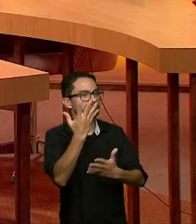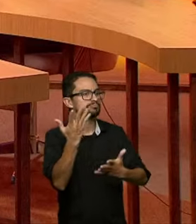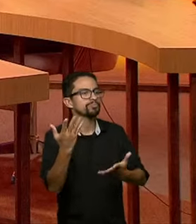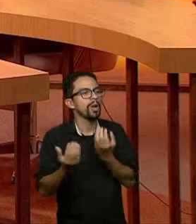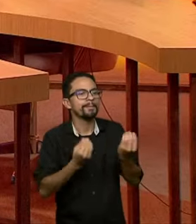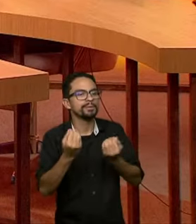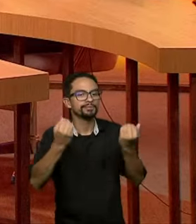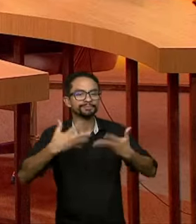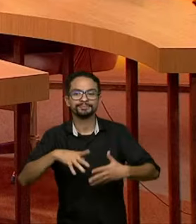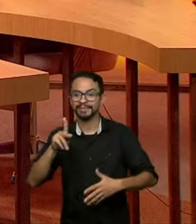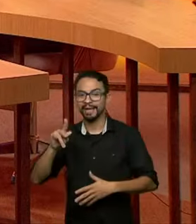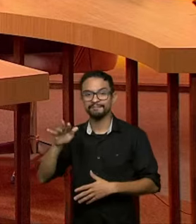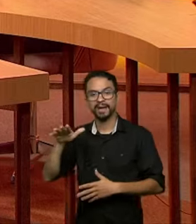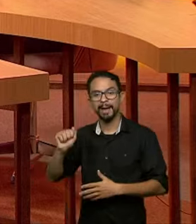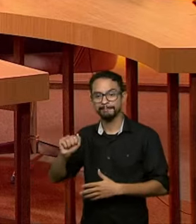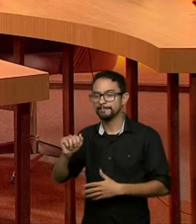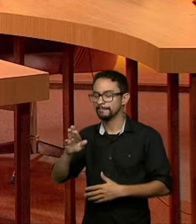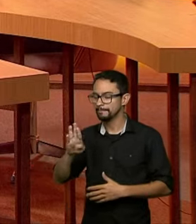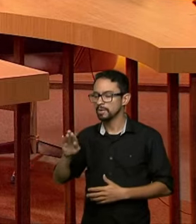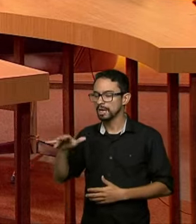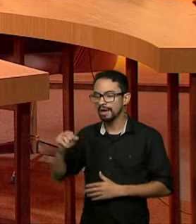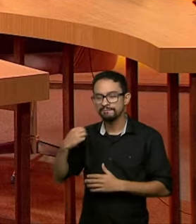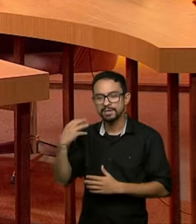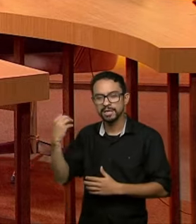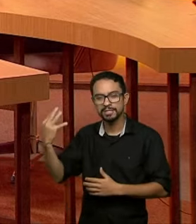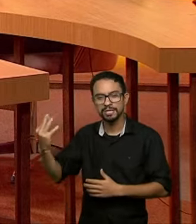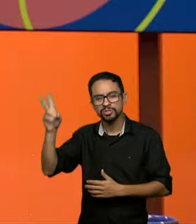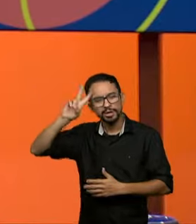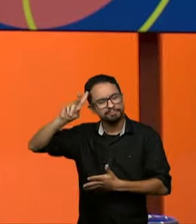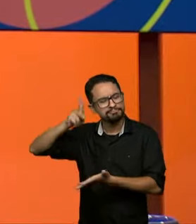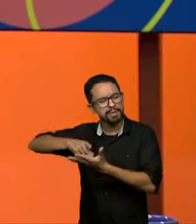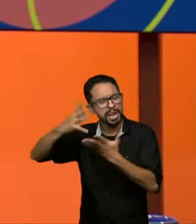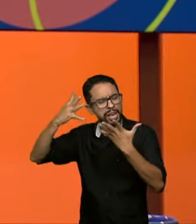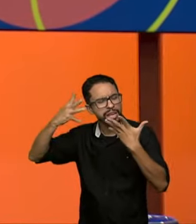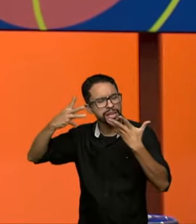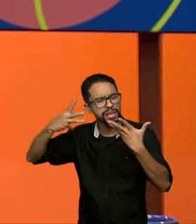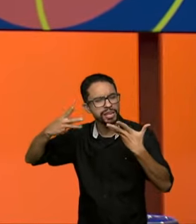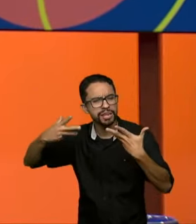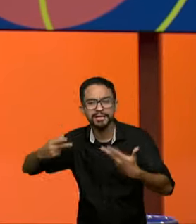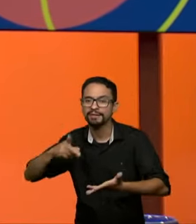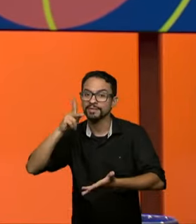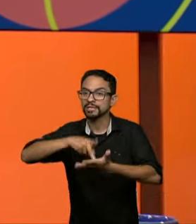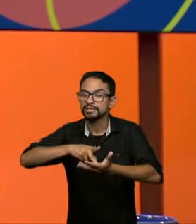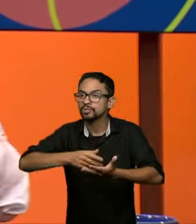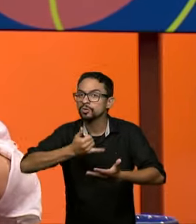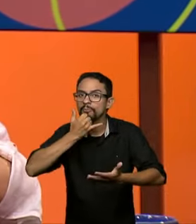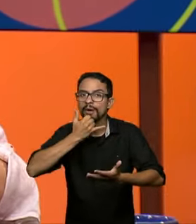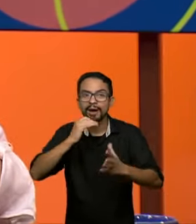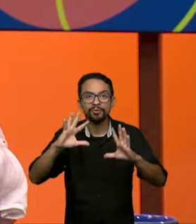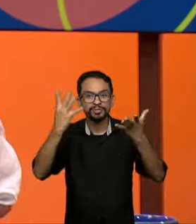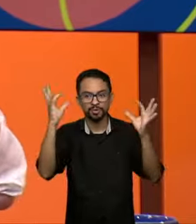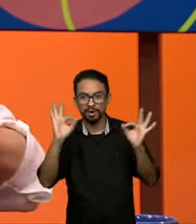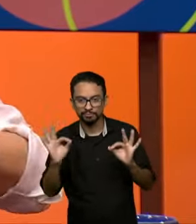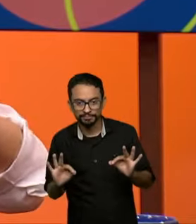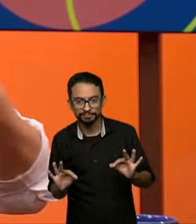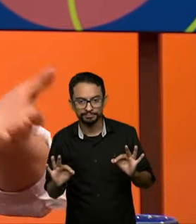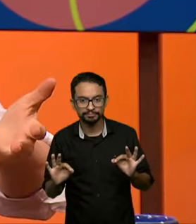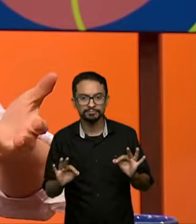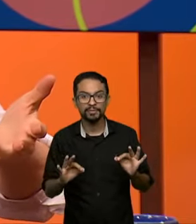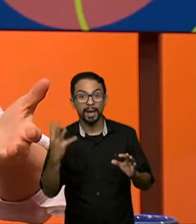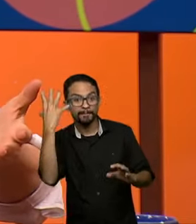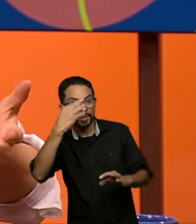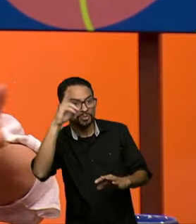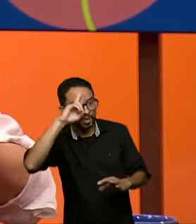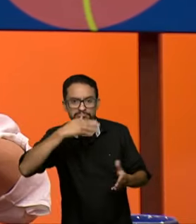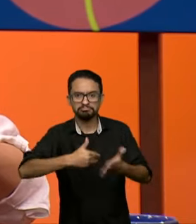espetáculo. Kafka e a Boneca Viajante, que é realmente uma história linda, que a gente... É uma lenda. Ninguém sabe se aconteceu ou não, mas é uma história tão bonita que não